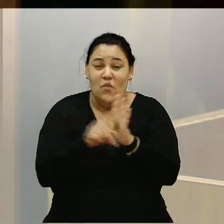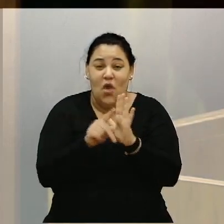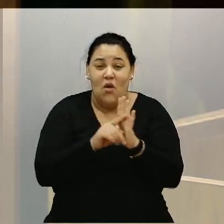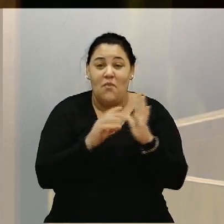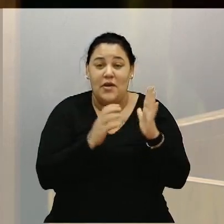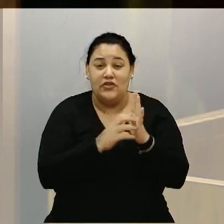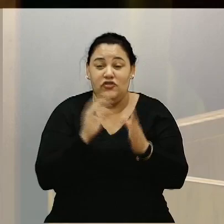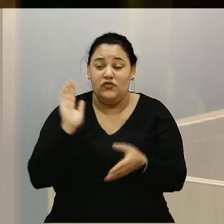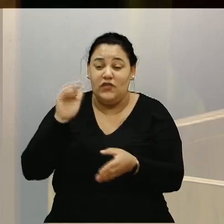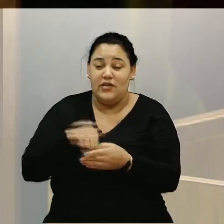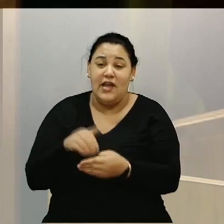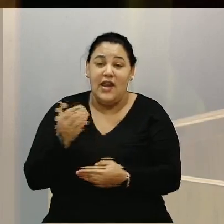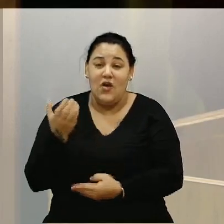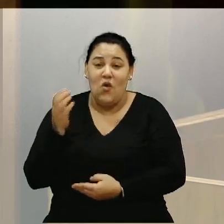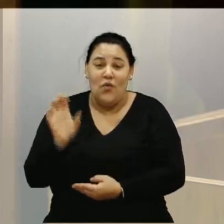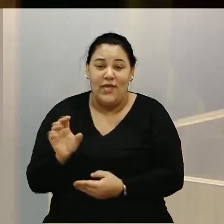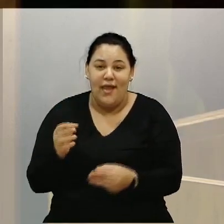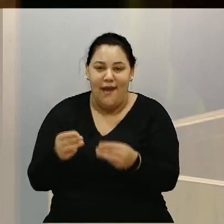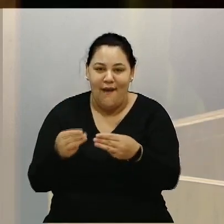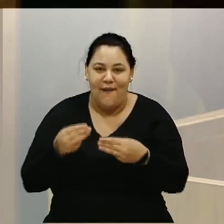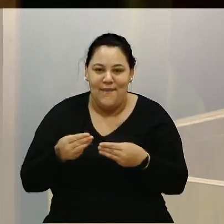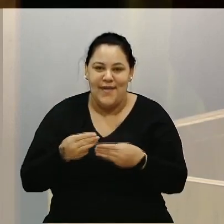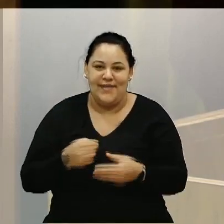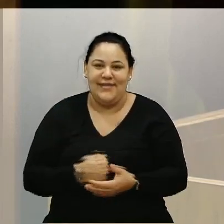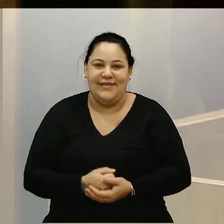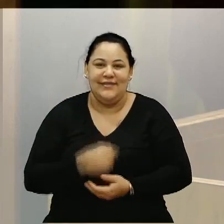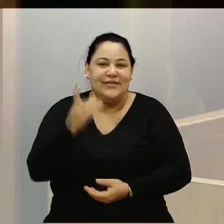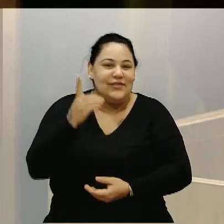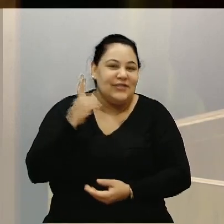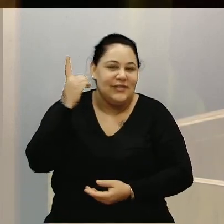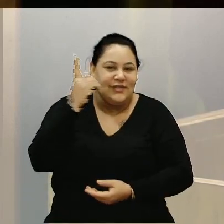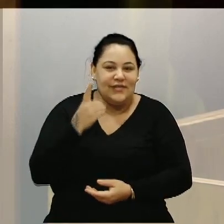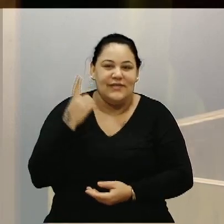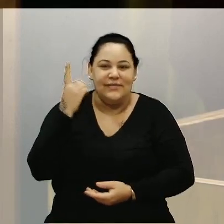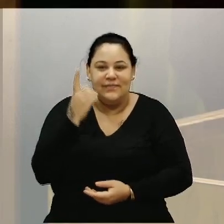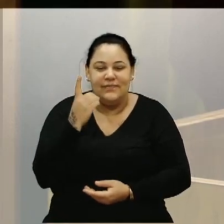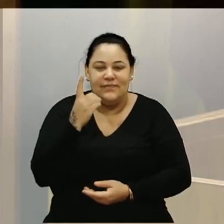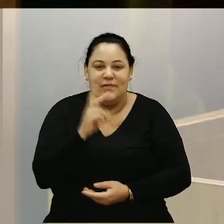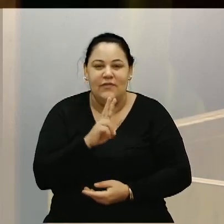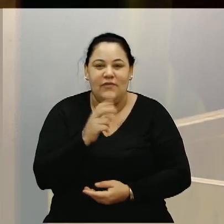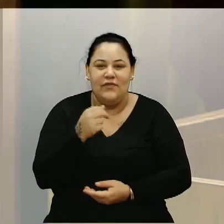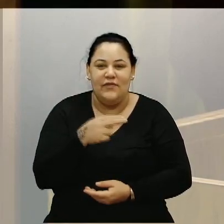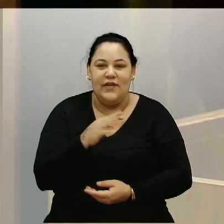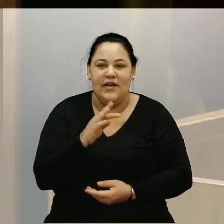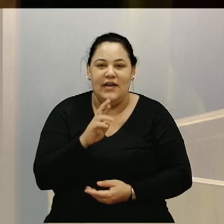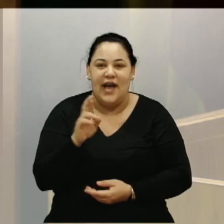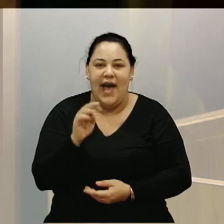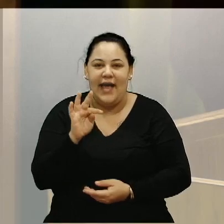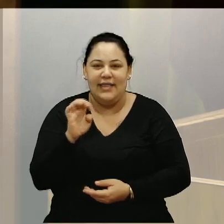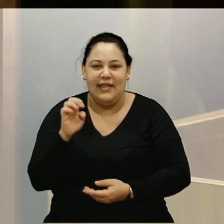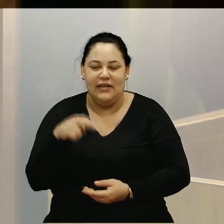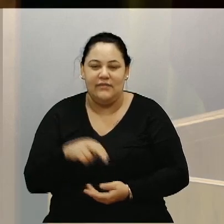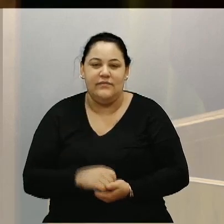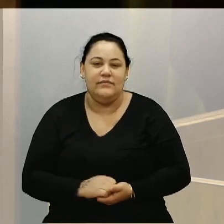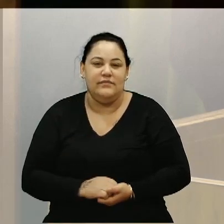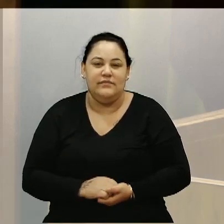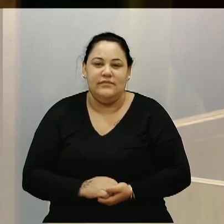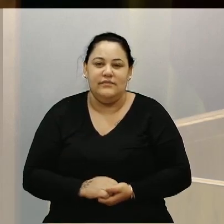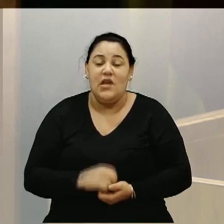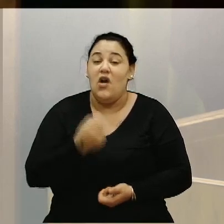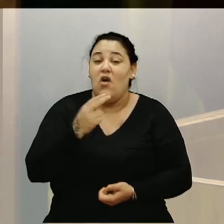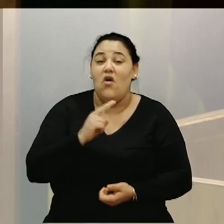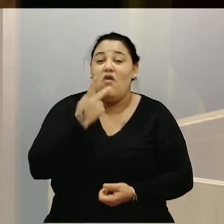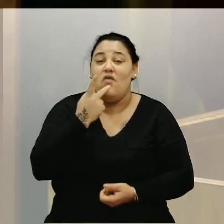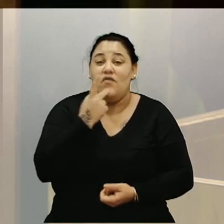votaram contrário à emenda do deputado Van Hatten. Falem disso. Ou vocês